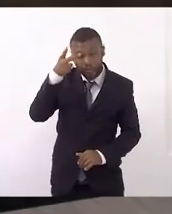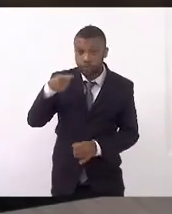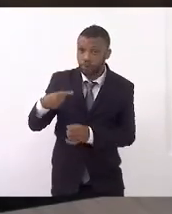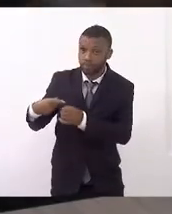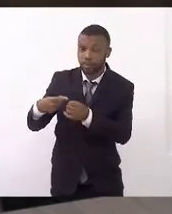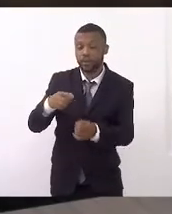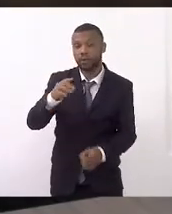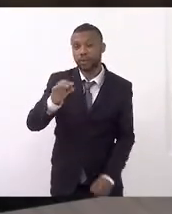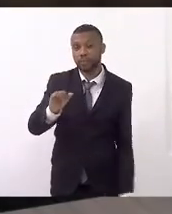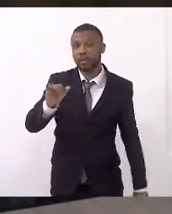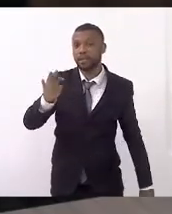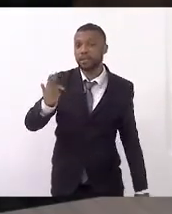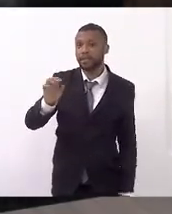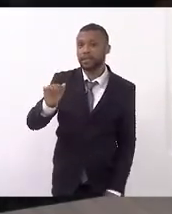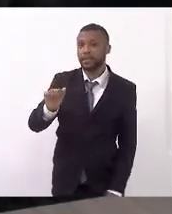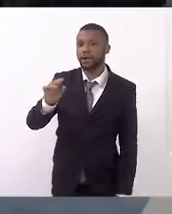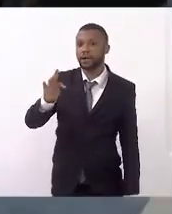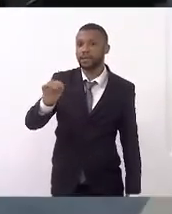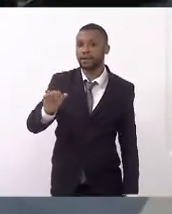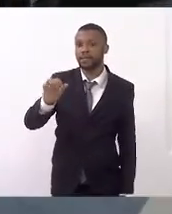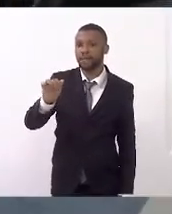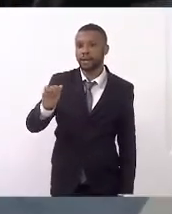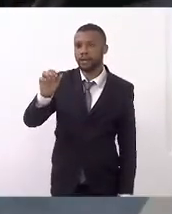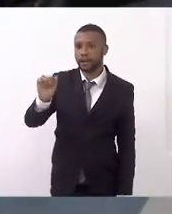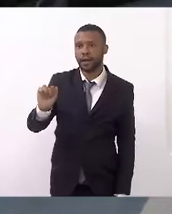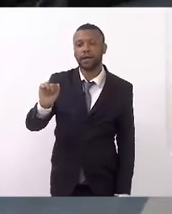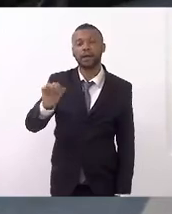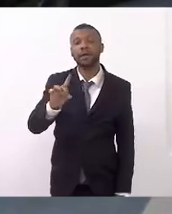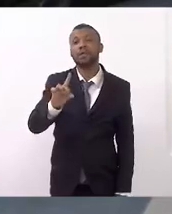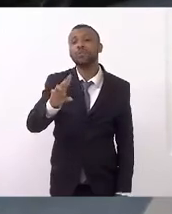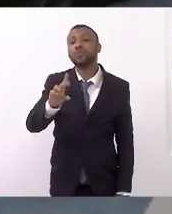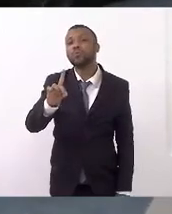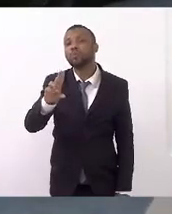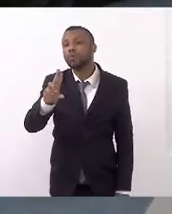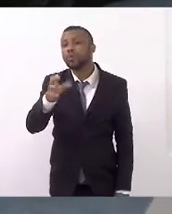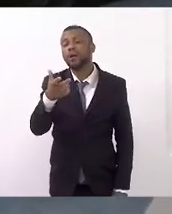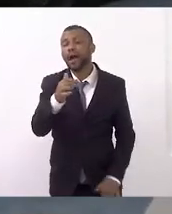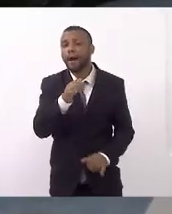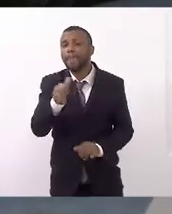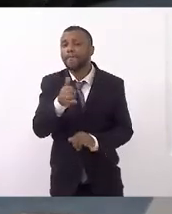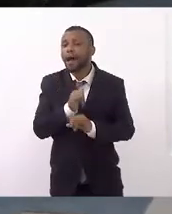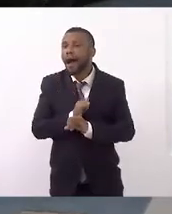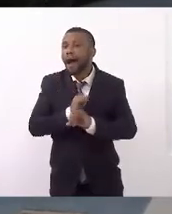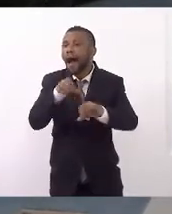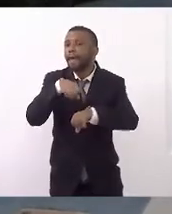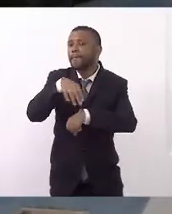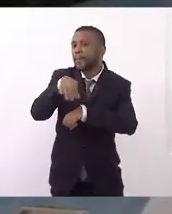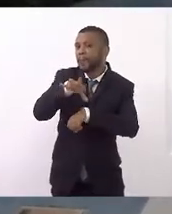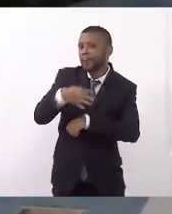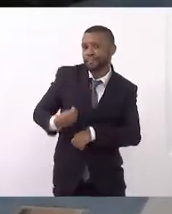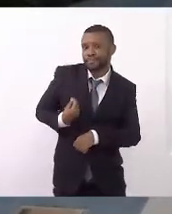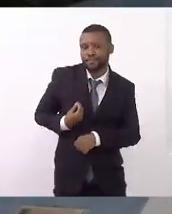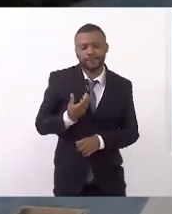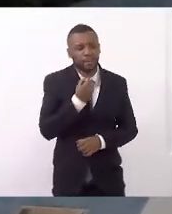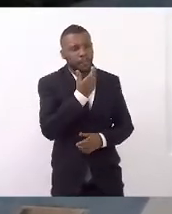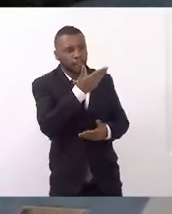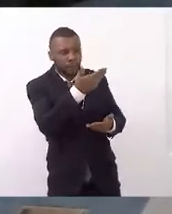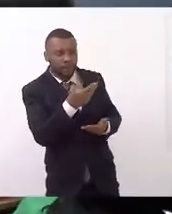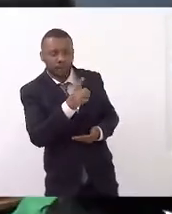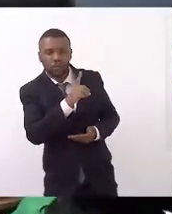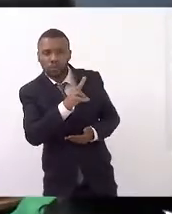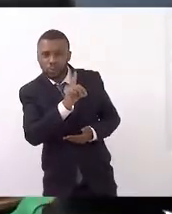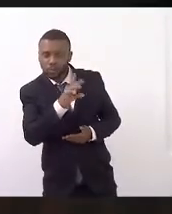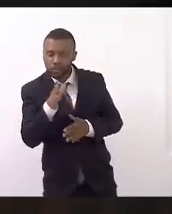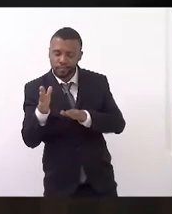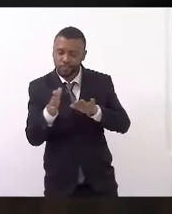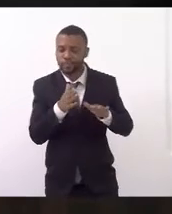Dudu, está aí participando hoje, está aqui dentro do plenário, aí, só registrar a presença do prefeito aqui. Seja bem-vindo, Dudu. O presidente irá